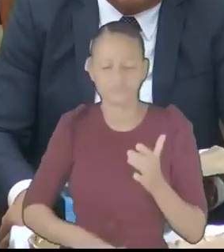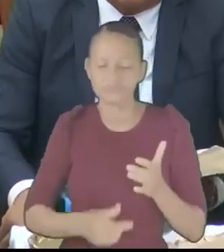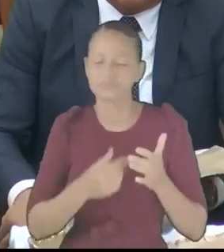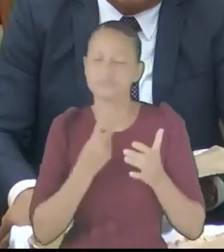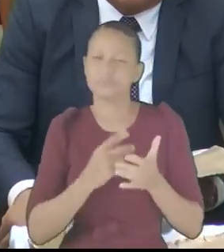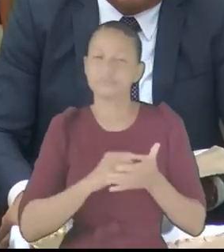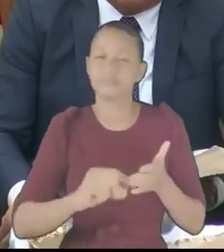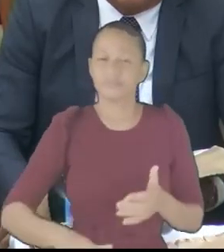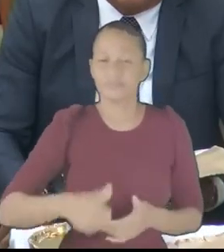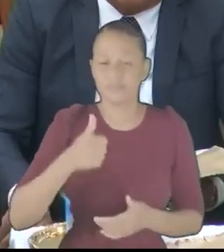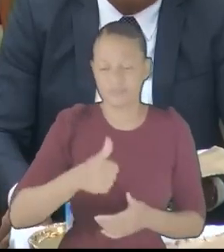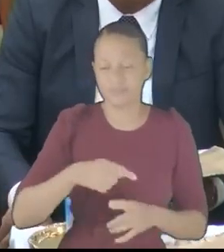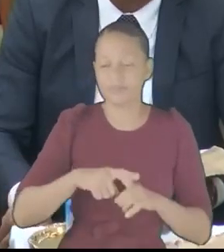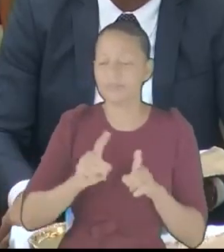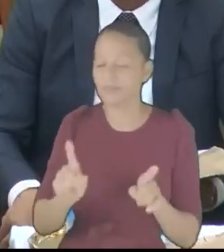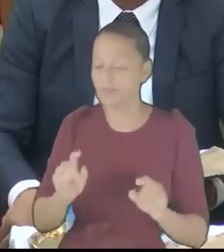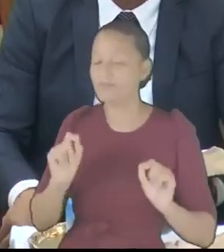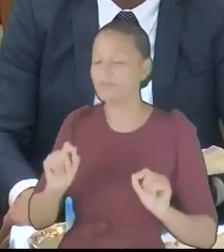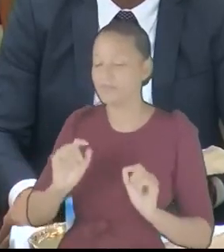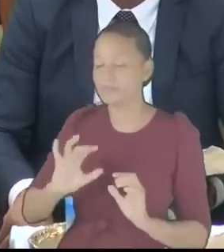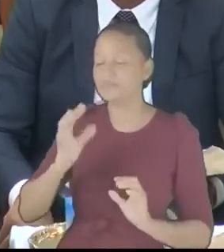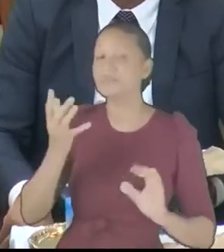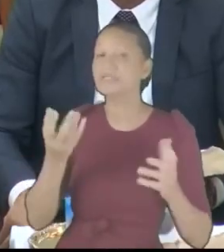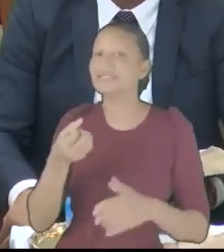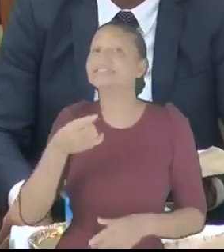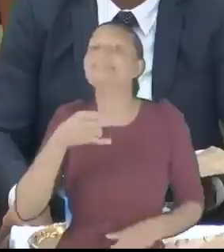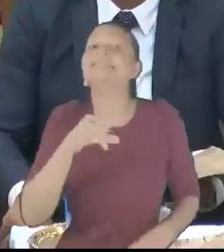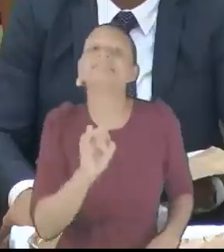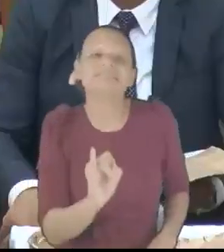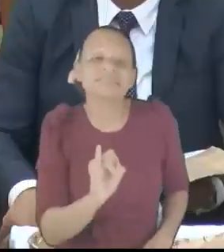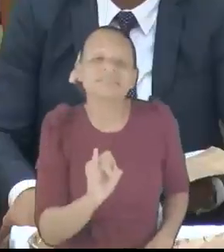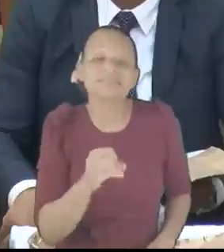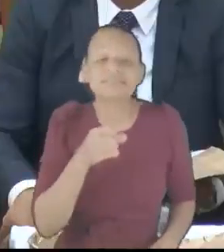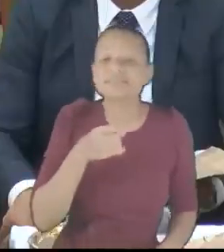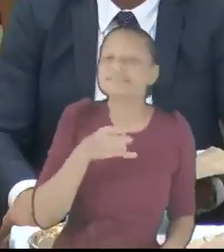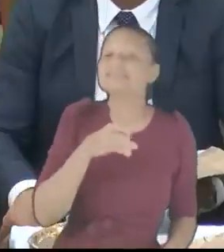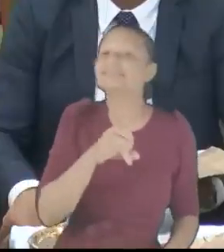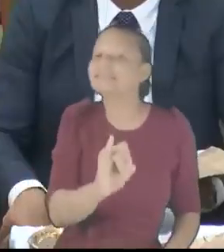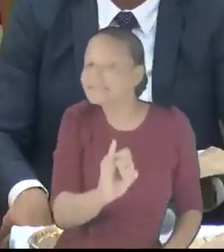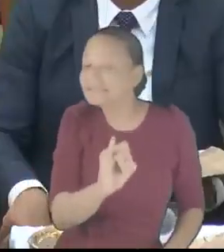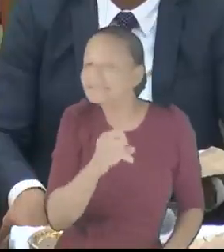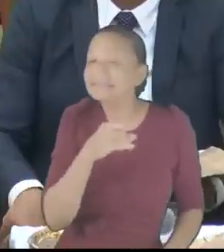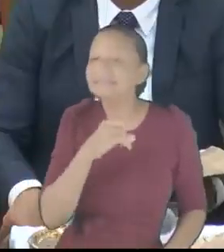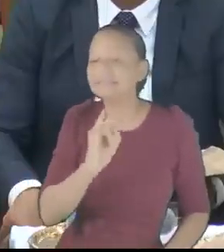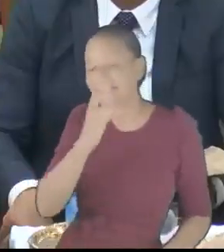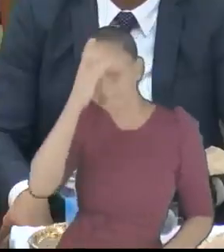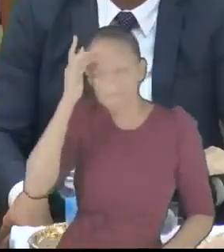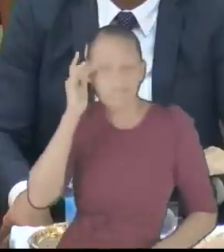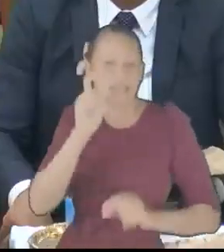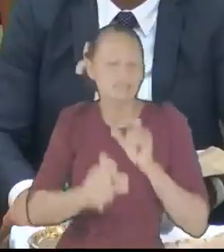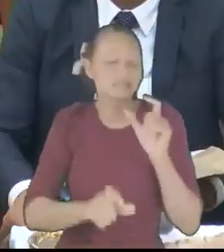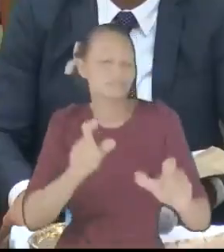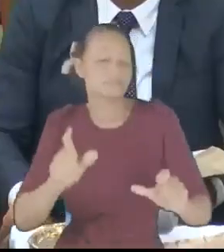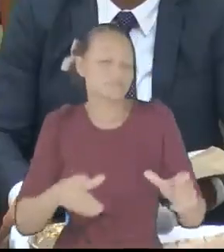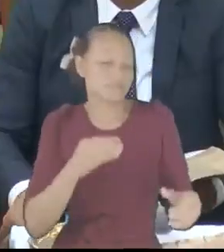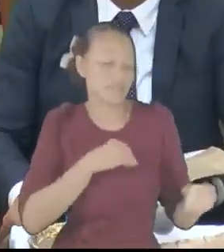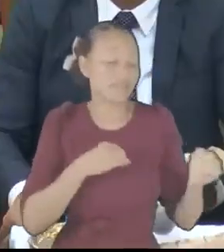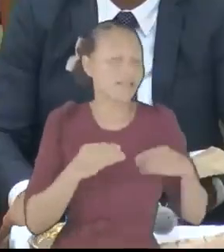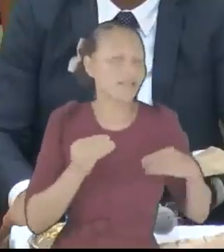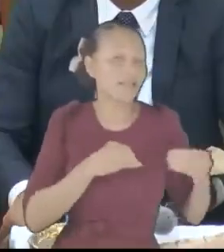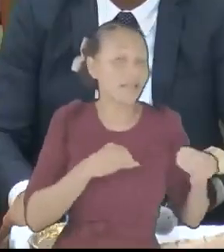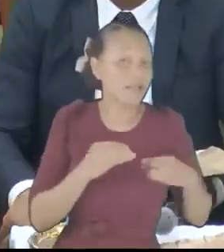Mas é uma conjunção adversativa. Se, uma condicional. Se alguém pecar,